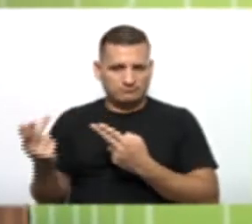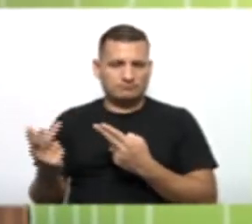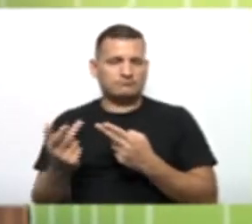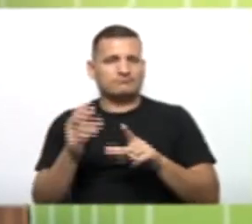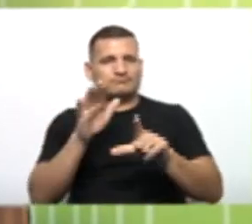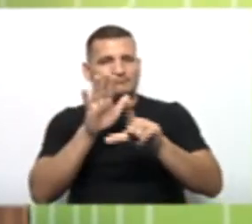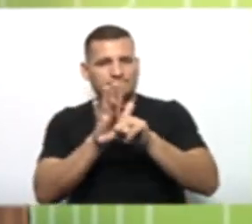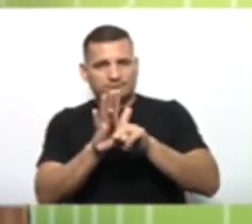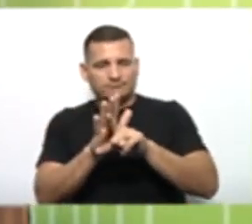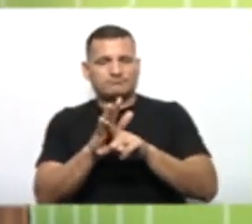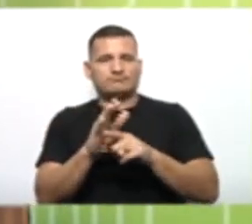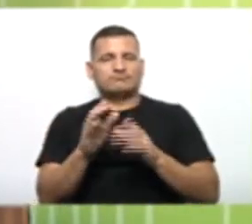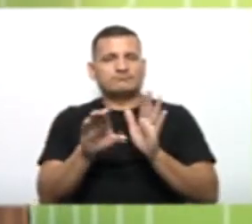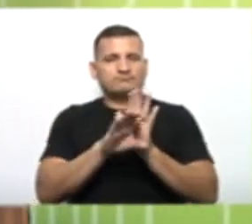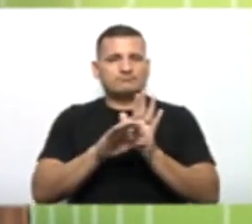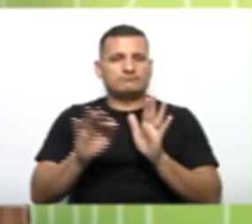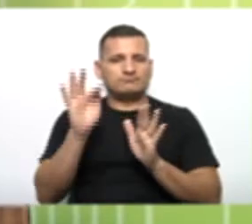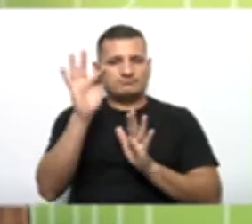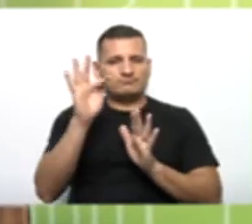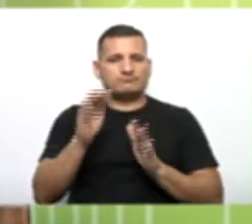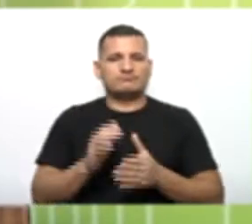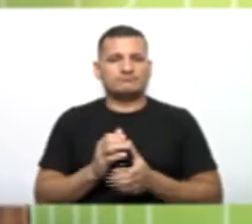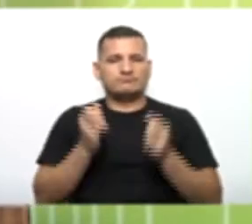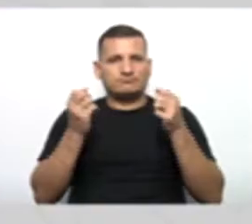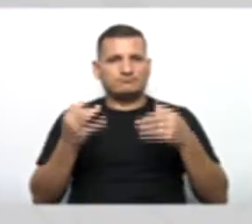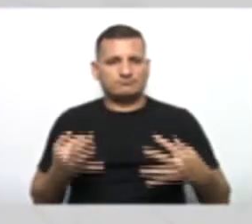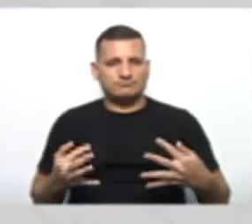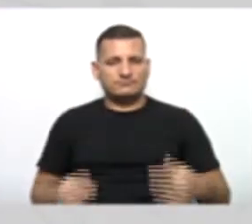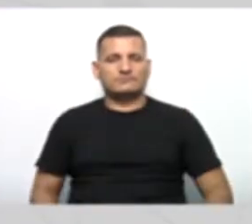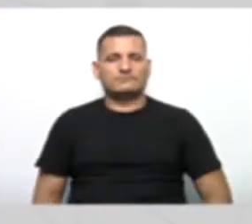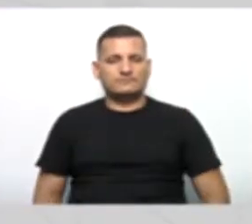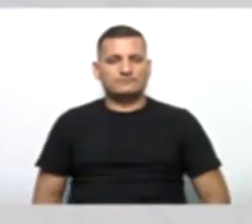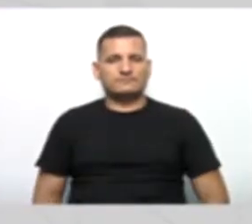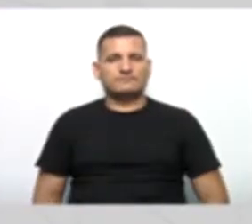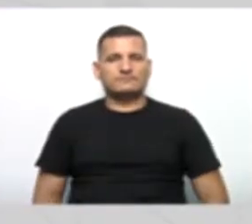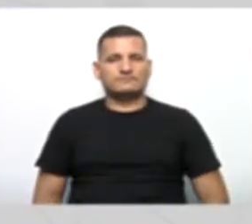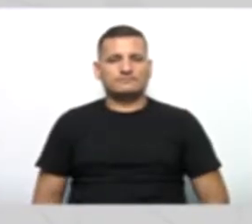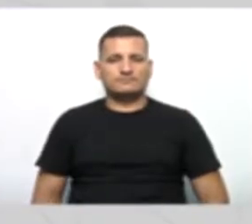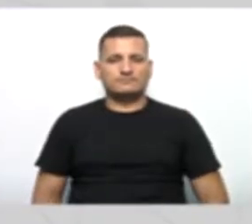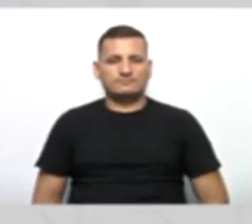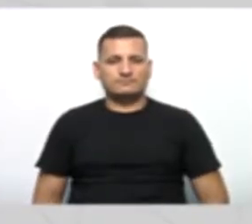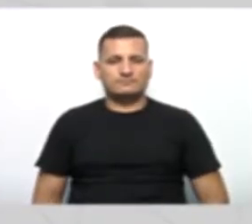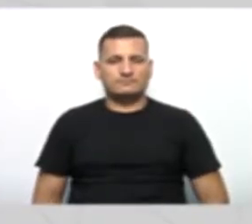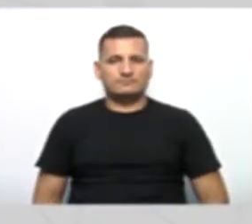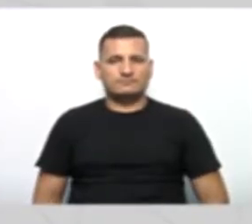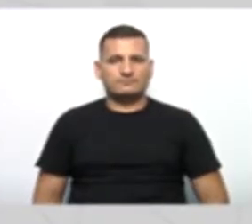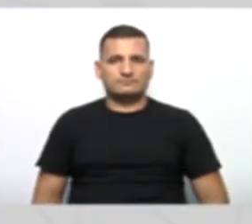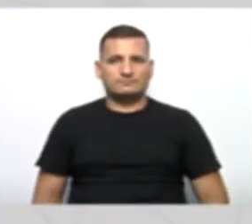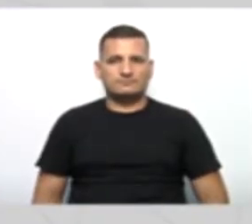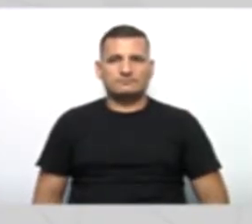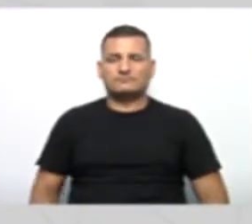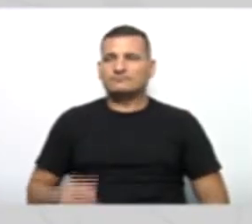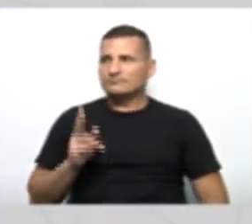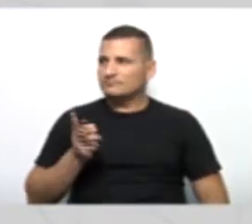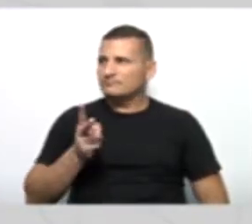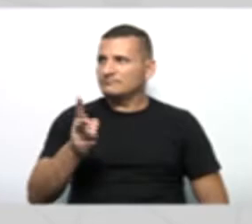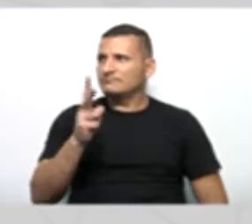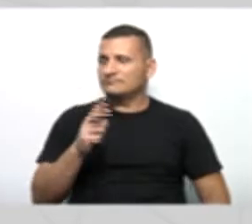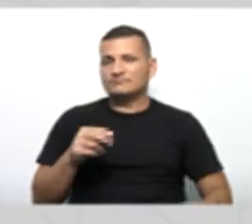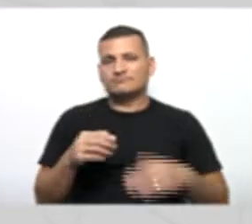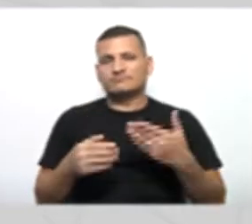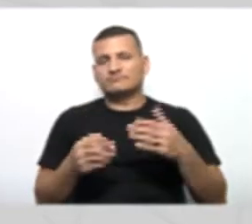a lei como diz a nossa constituição federal o professor essa gostaria de comentar exatamente continua nessa reflexão